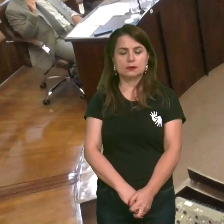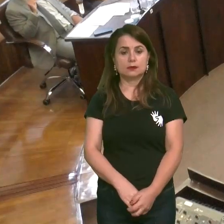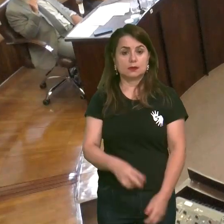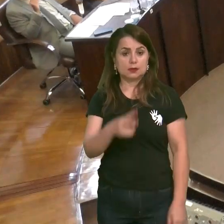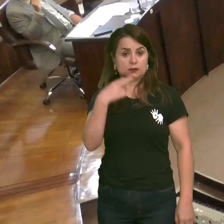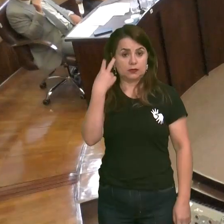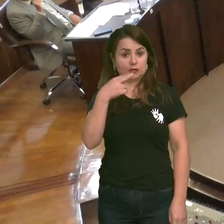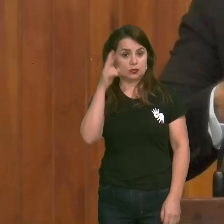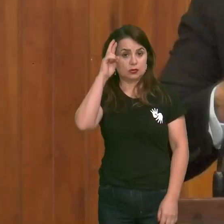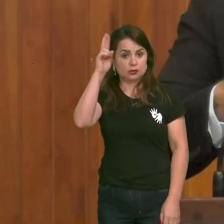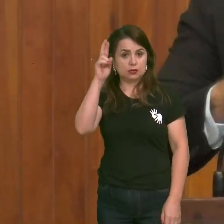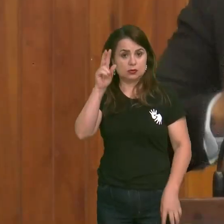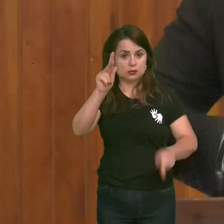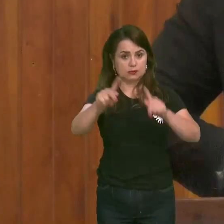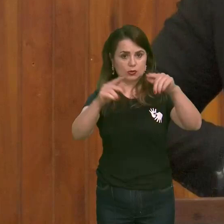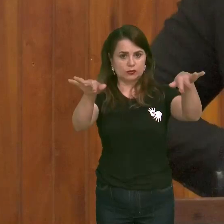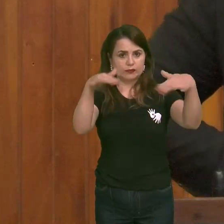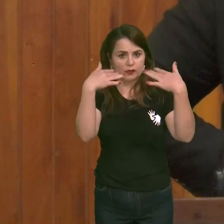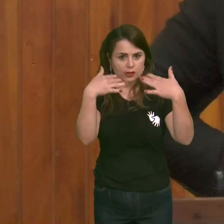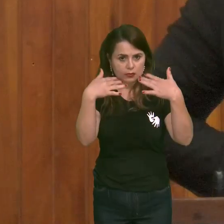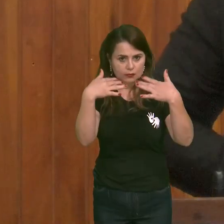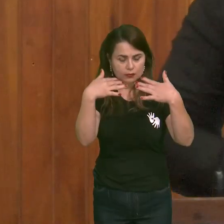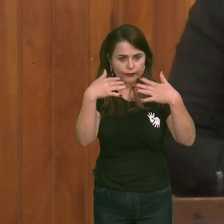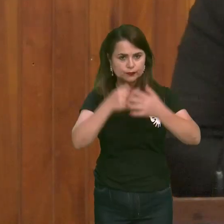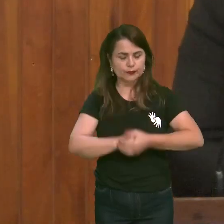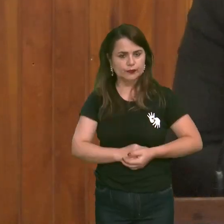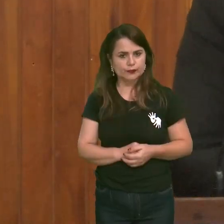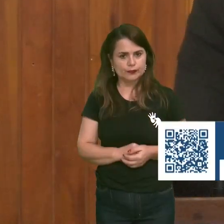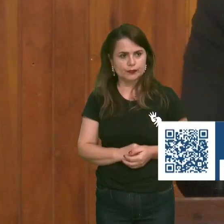senhores vereadores todos que nos acompanham